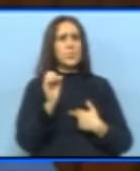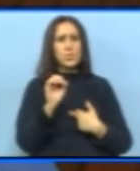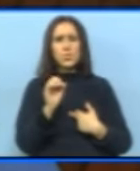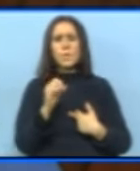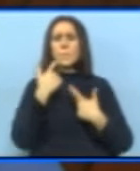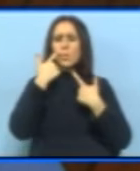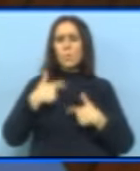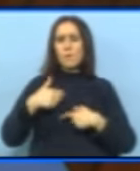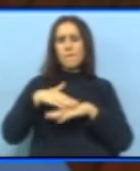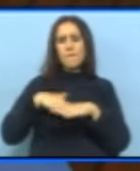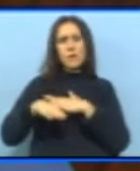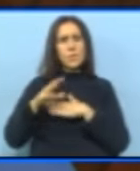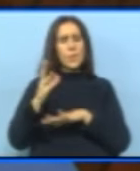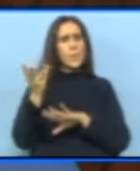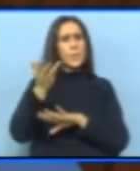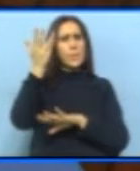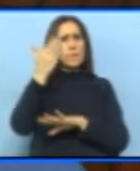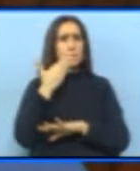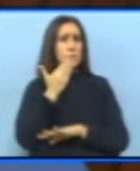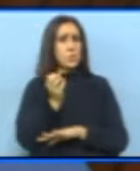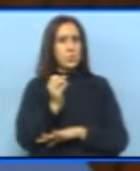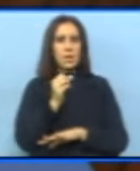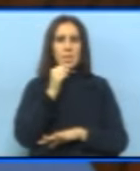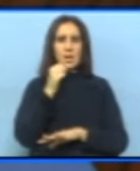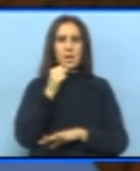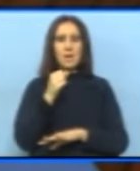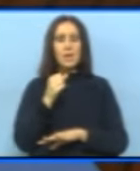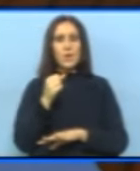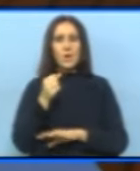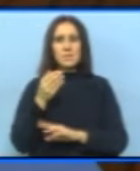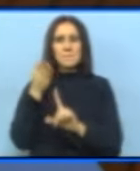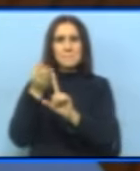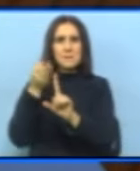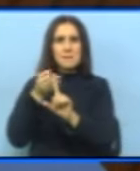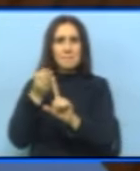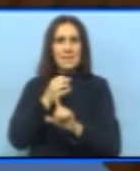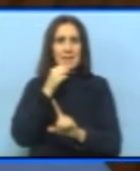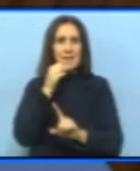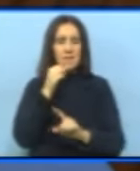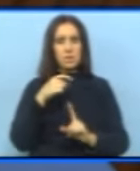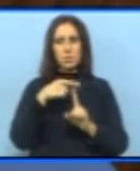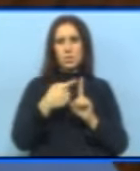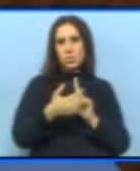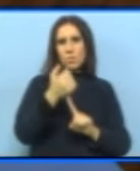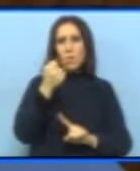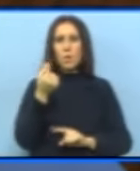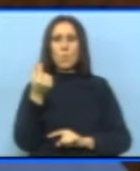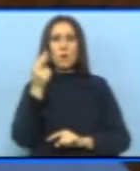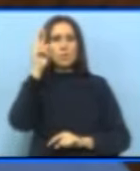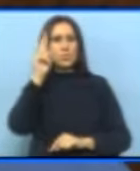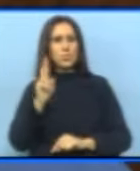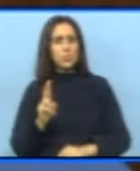méritos humanos, esta grandeza que temos sempre a tentação de escorregar para ela, do sucesso, do dinheiro